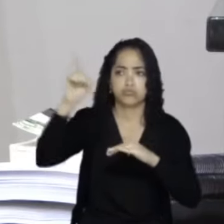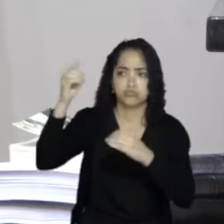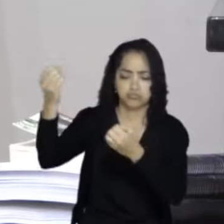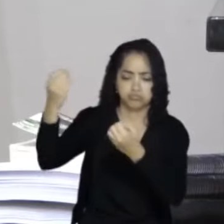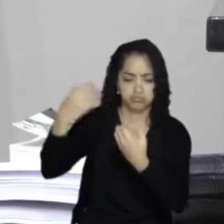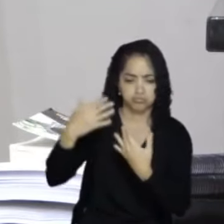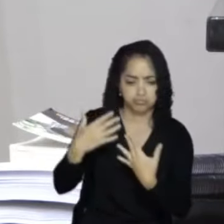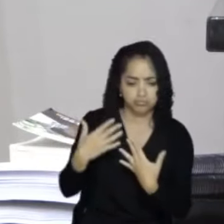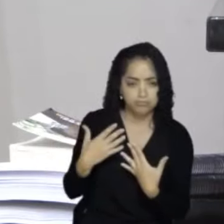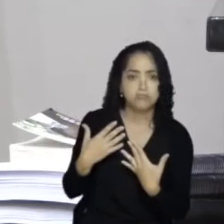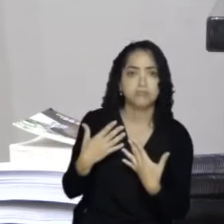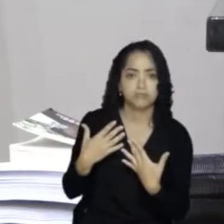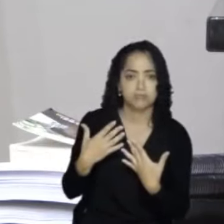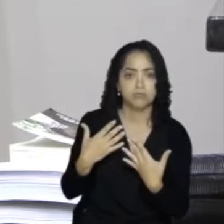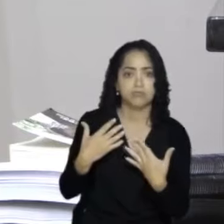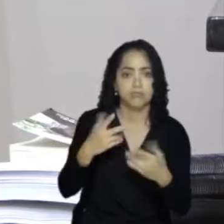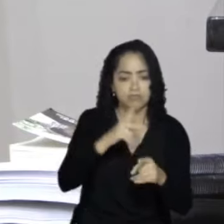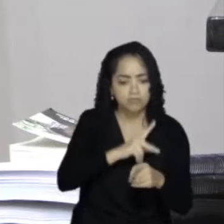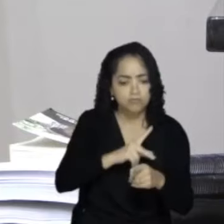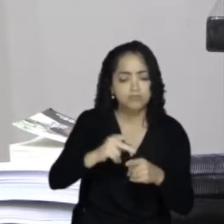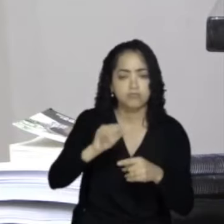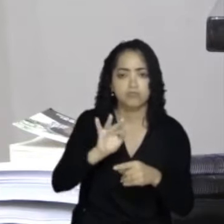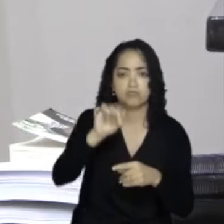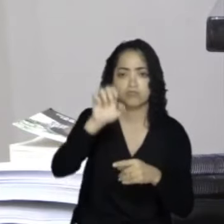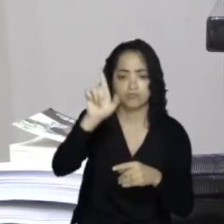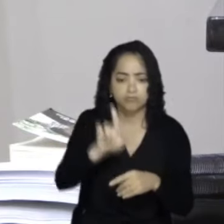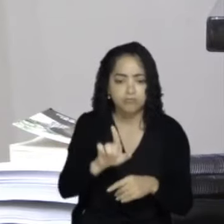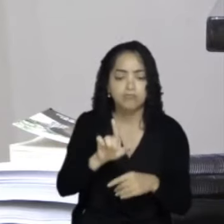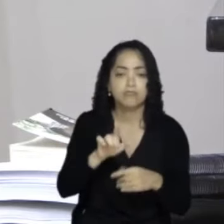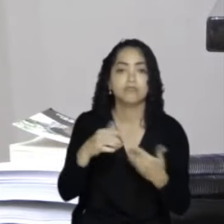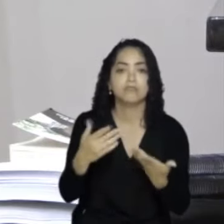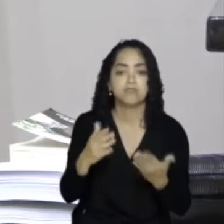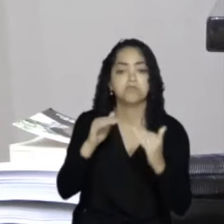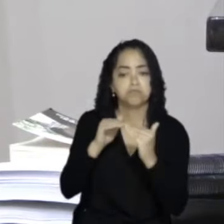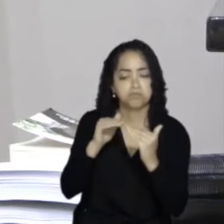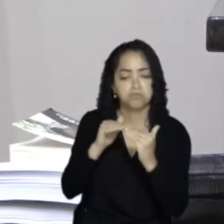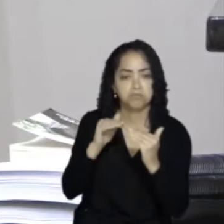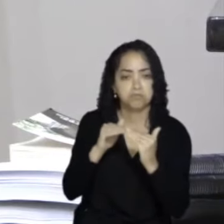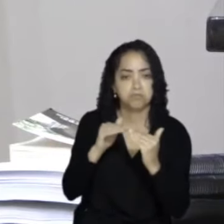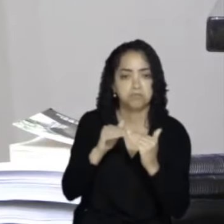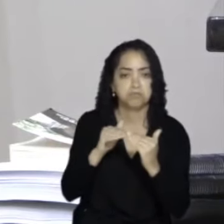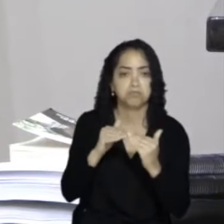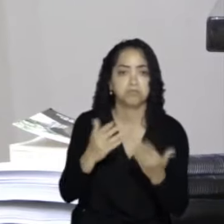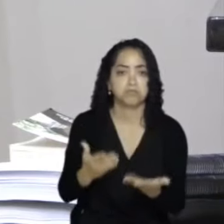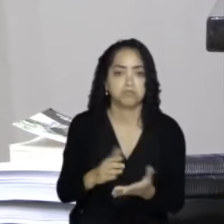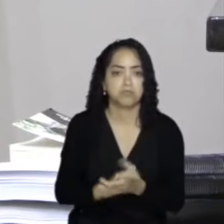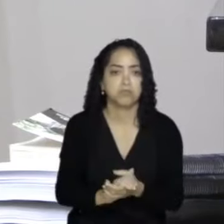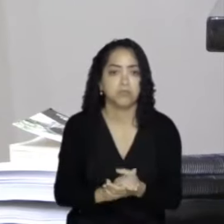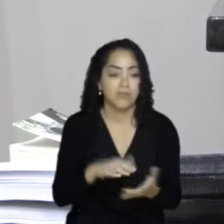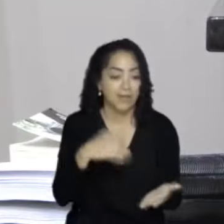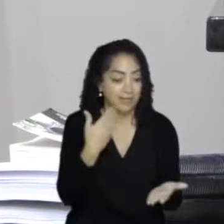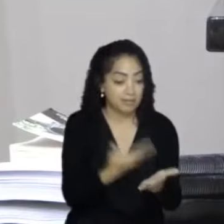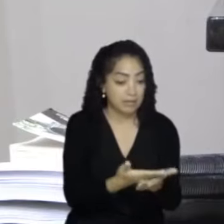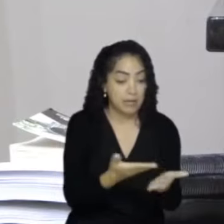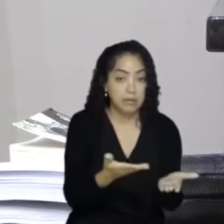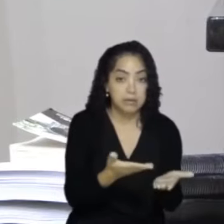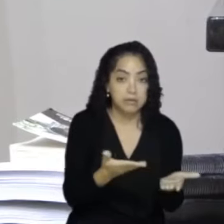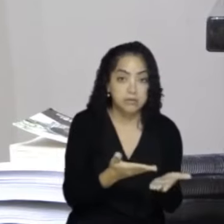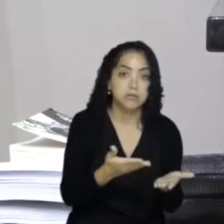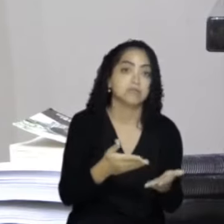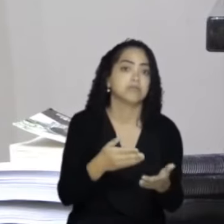a força insuperável da fé. Concordo completamente, até aqui, só mentiras no discurso da deputada. Não sei se é porque ela